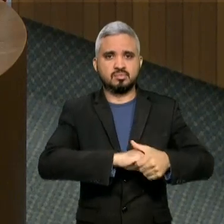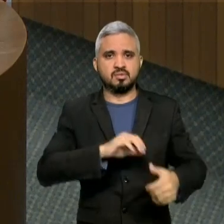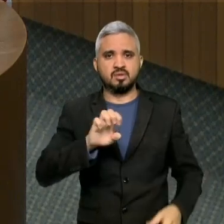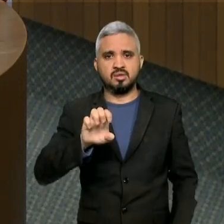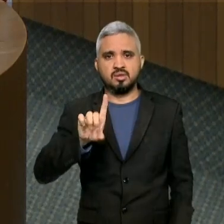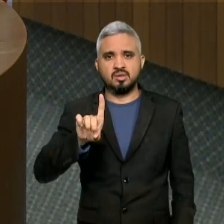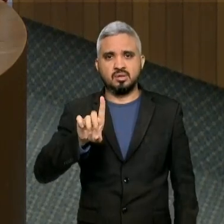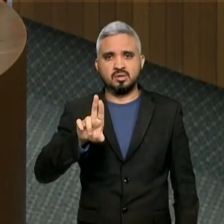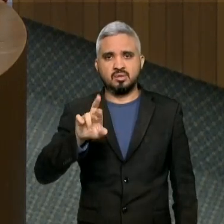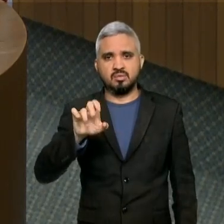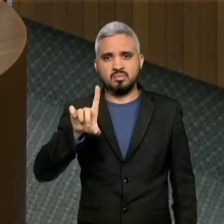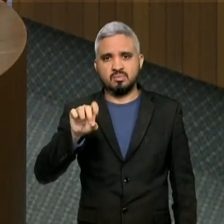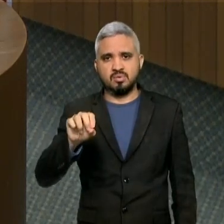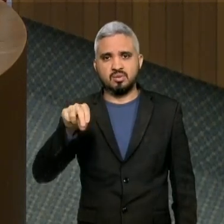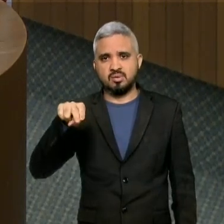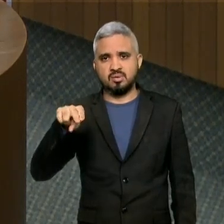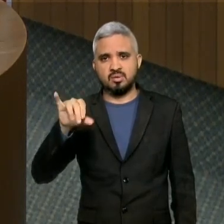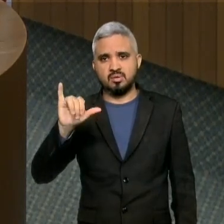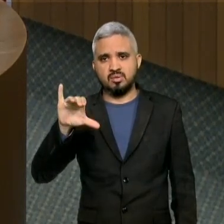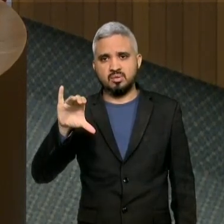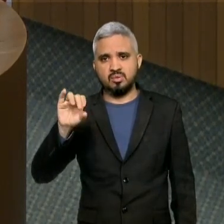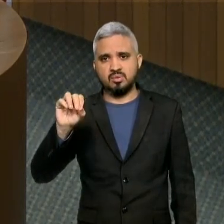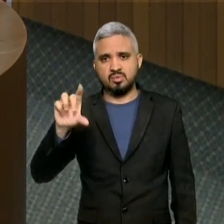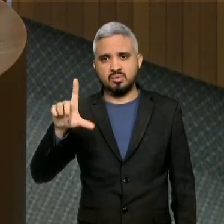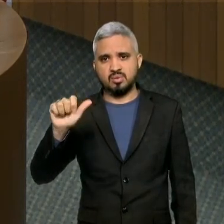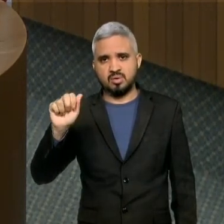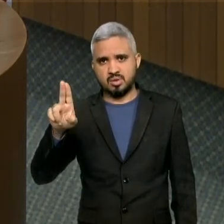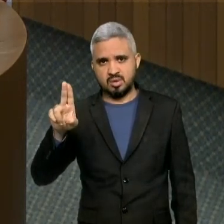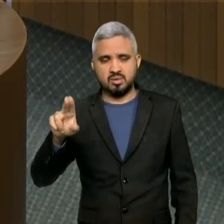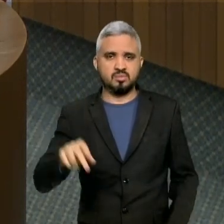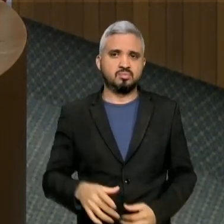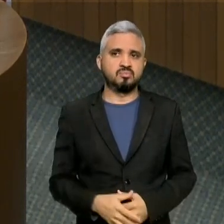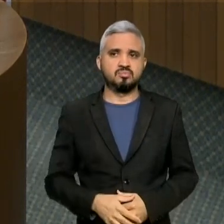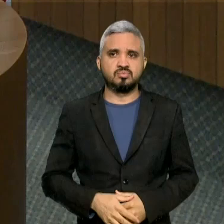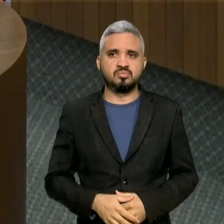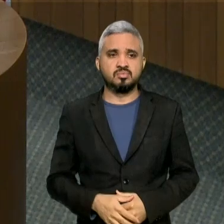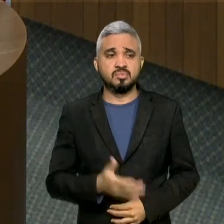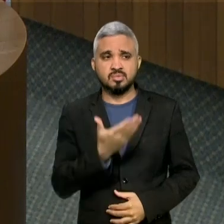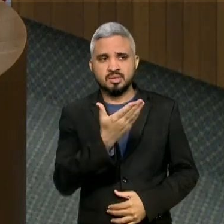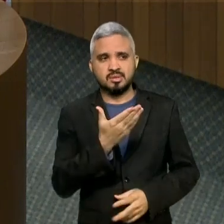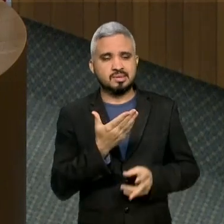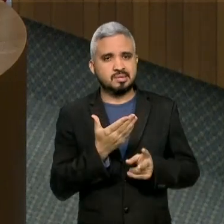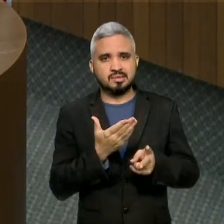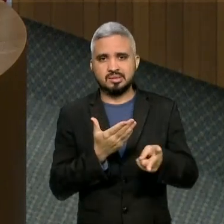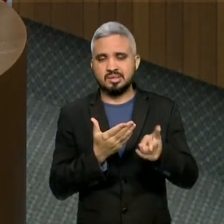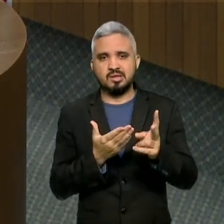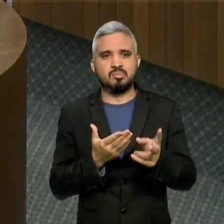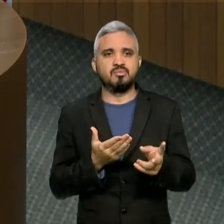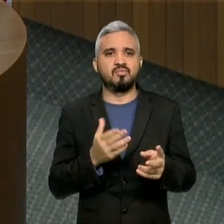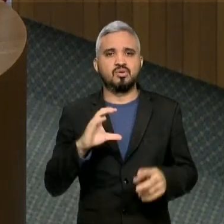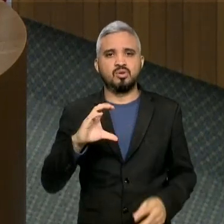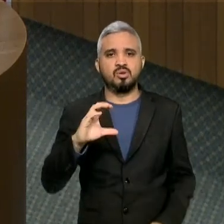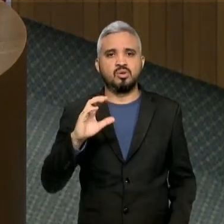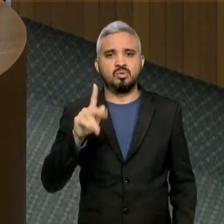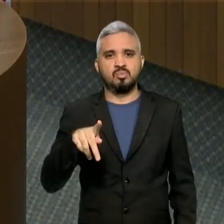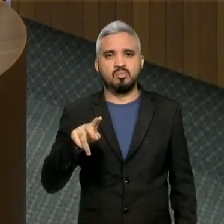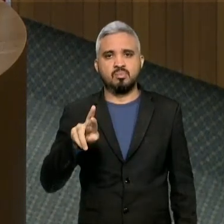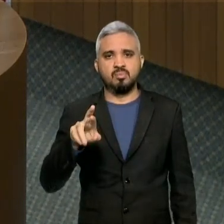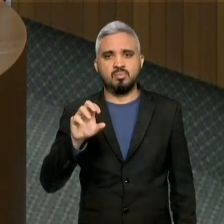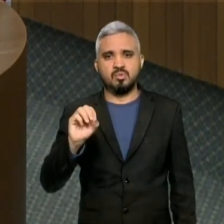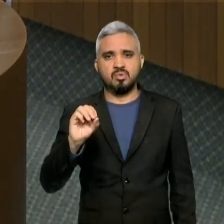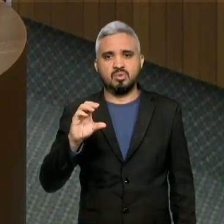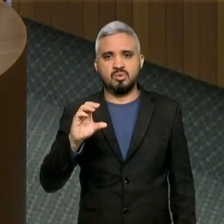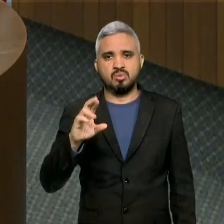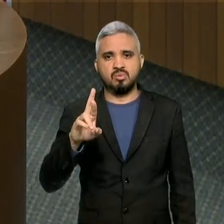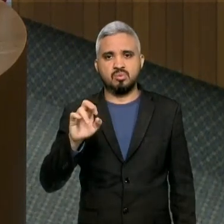procurador, e nosso eterno procurador-geral, porque quem é rei nunca perde a majestade, doutor Eduardo. Nosso chefe da Casa Civil, Sebastião Madeira,